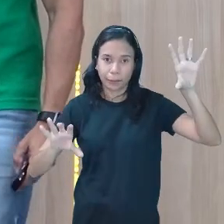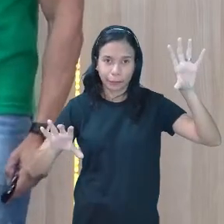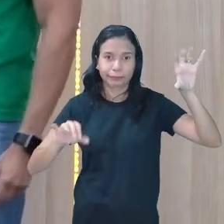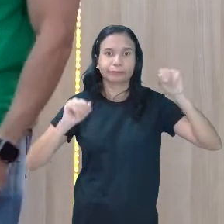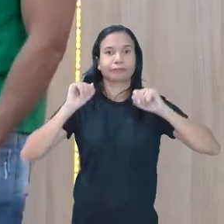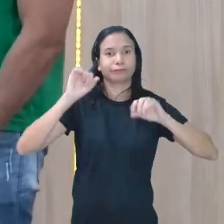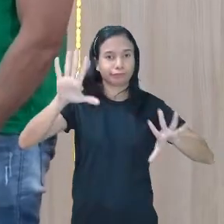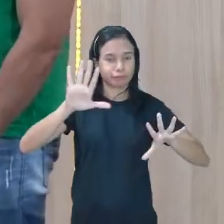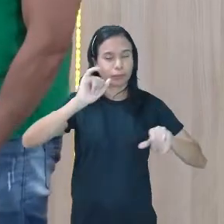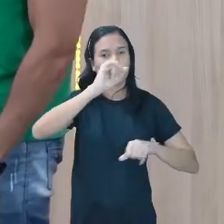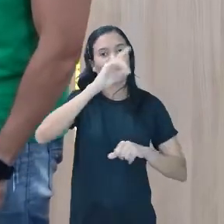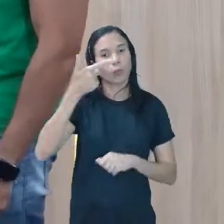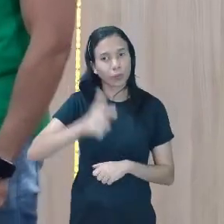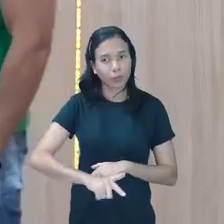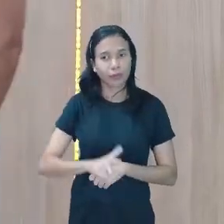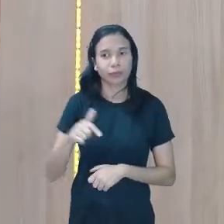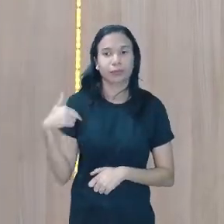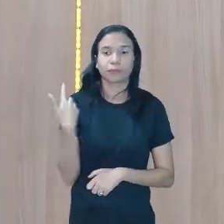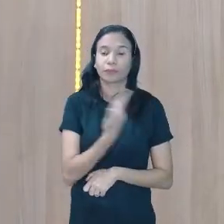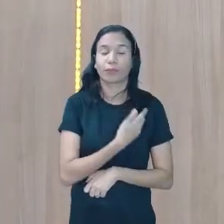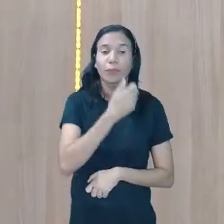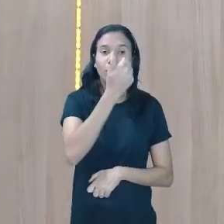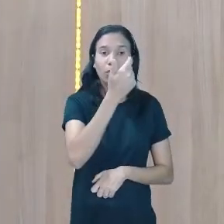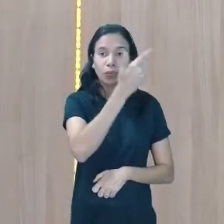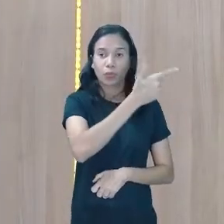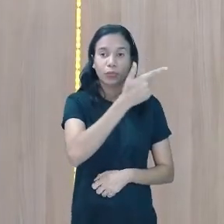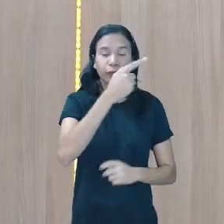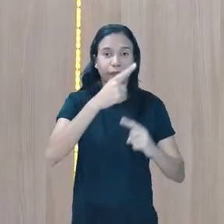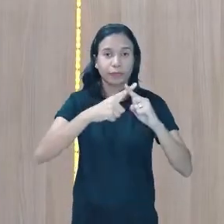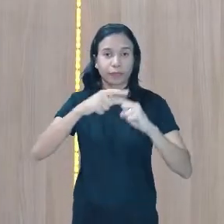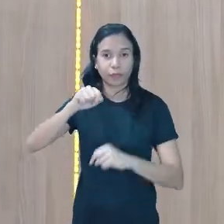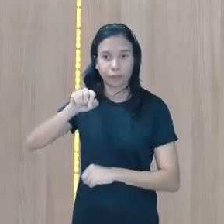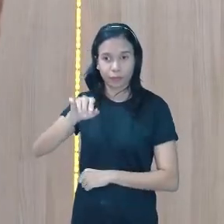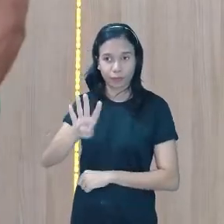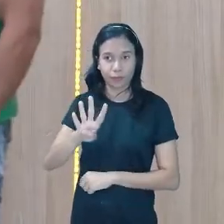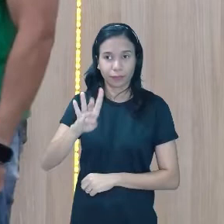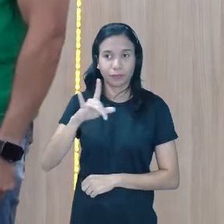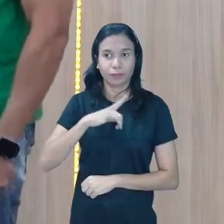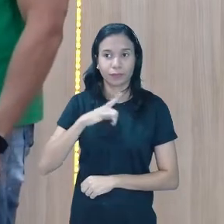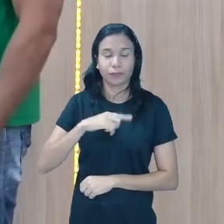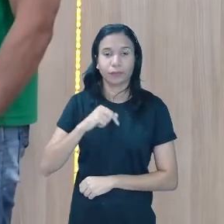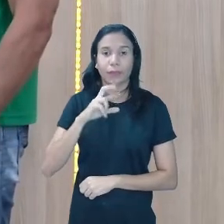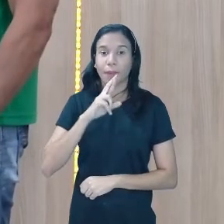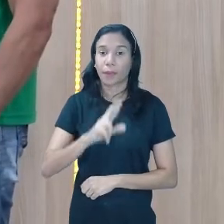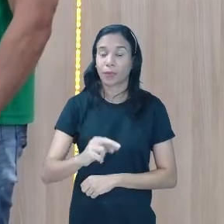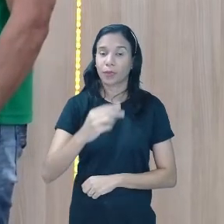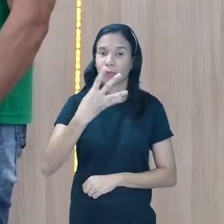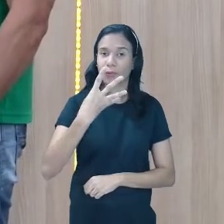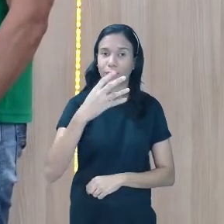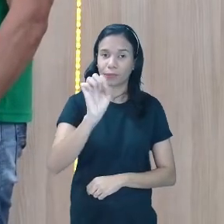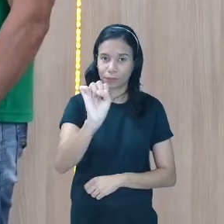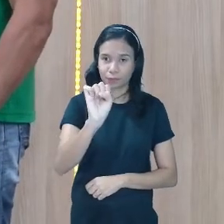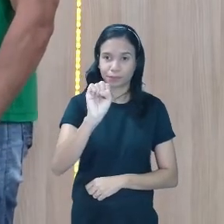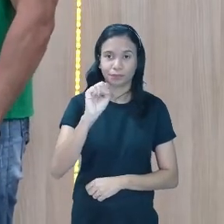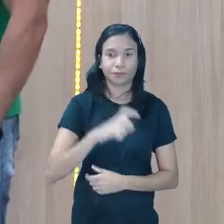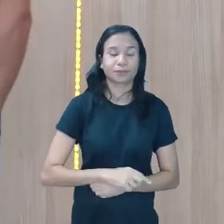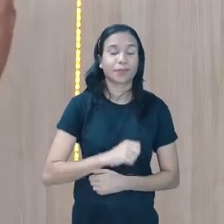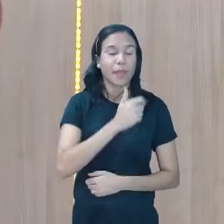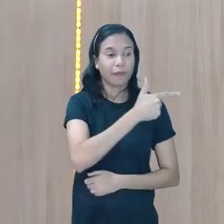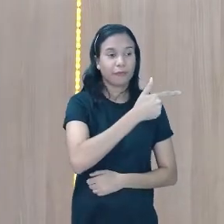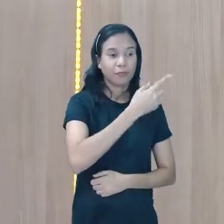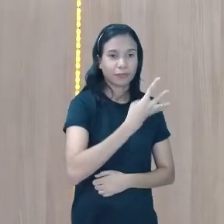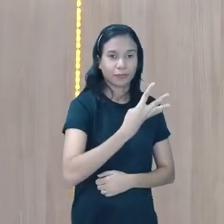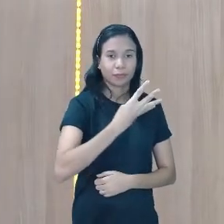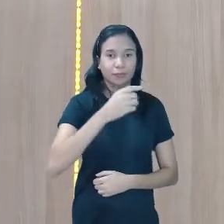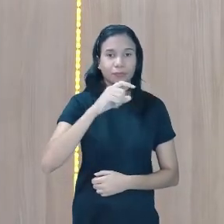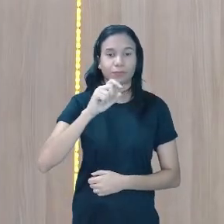extremos, certo? Então, a gente vai multiplicar aqui, ó, 12 vezes 4, que é igual a 48.